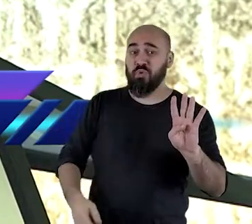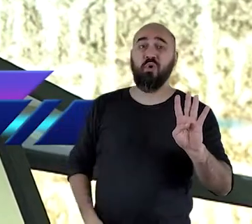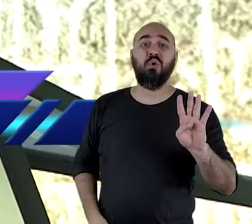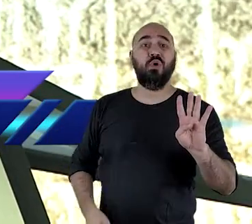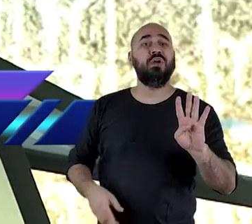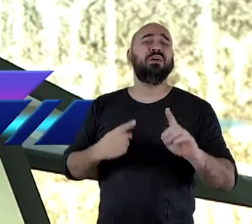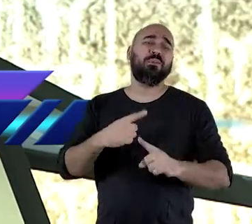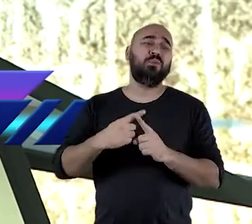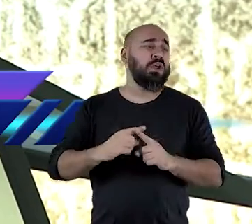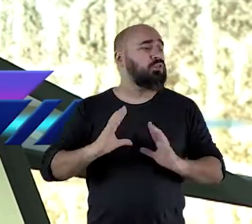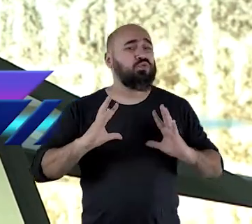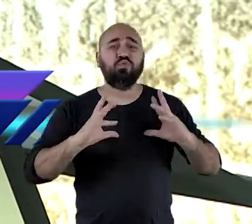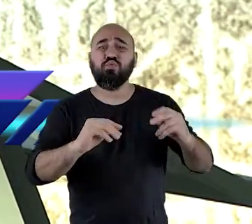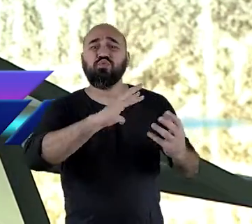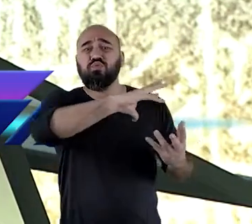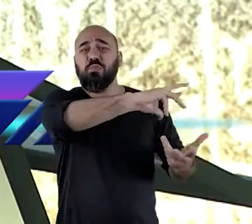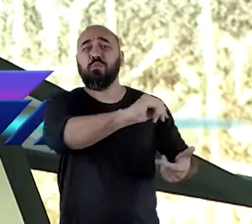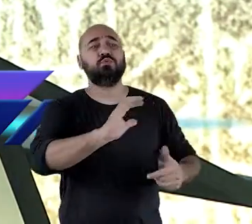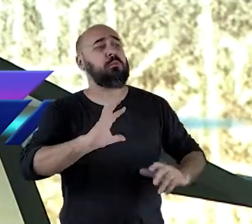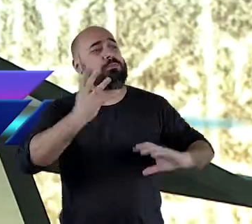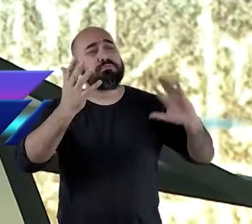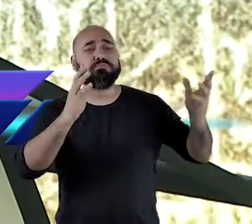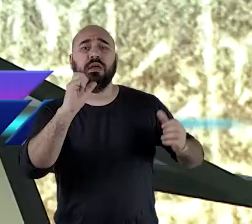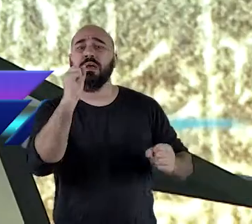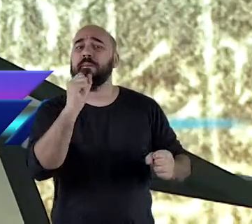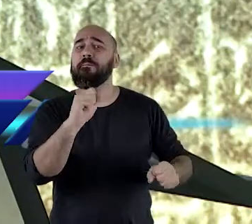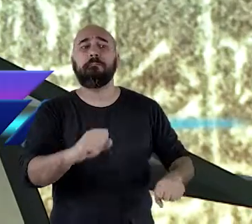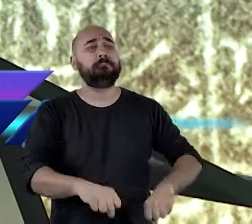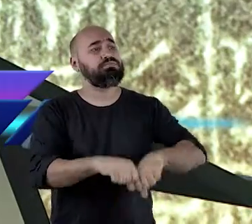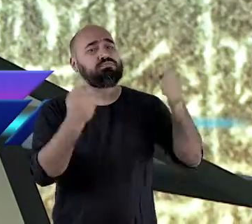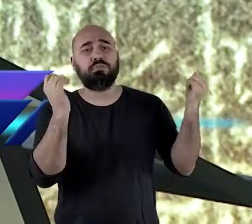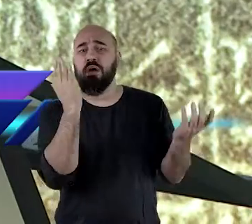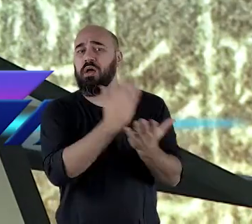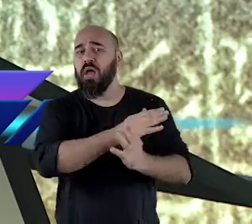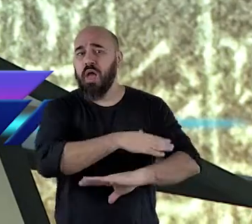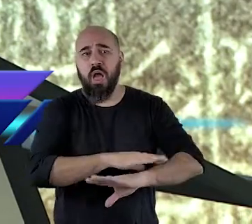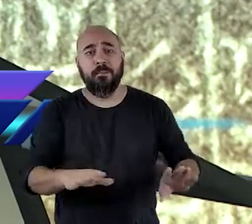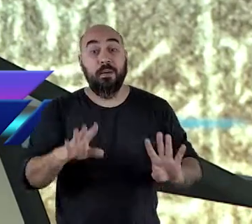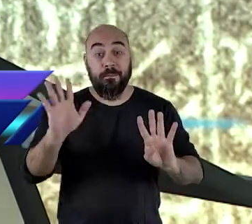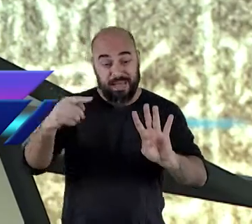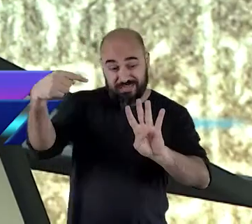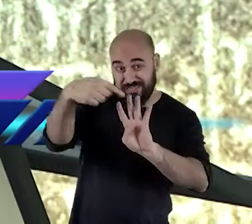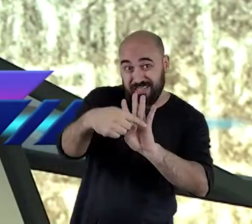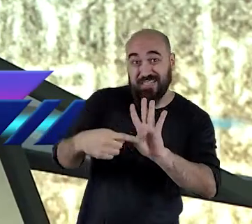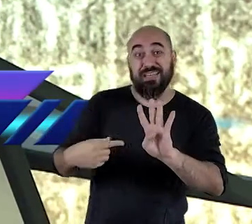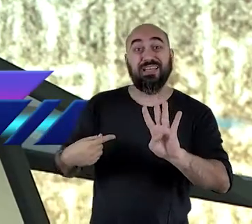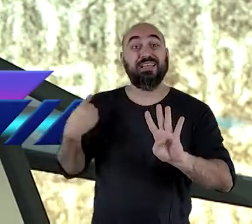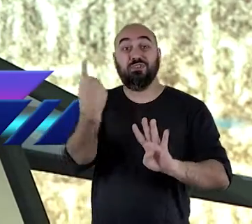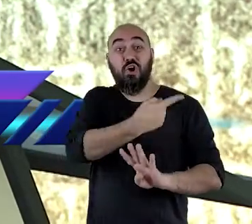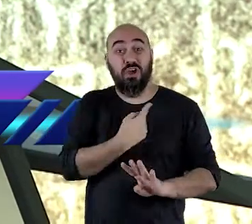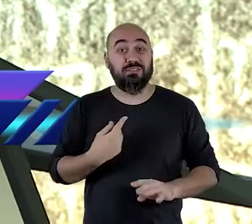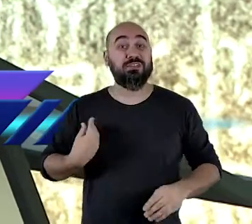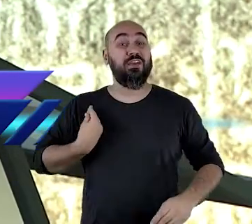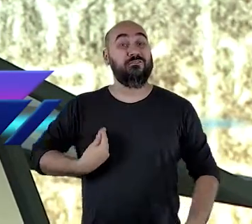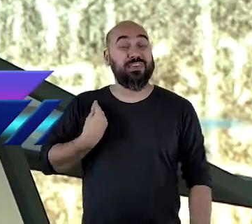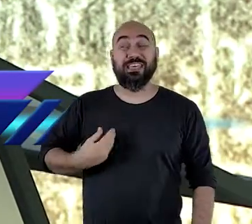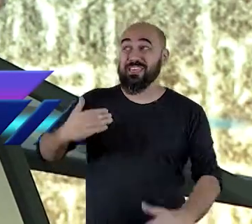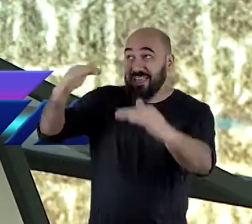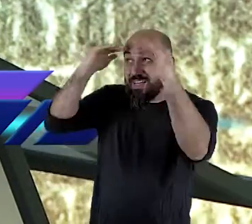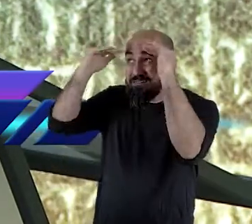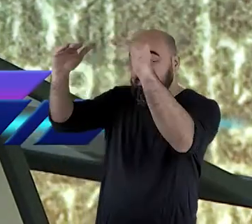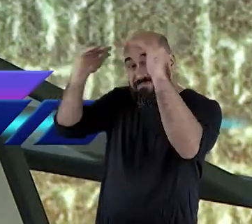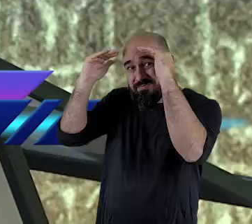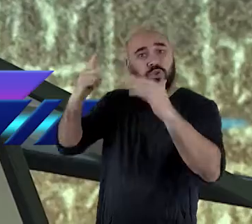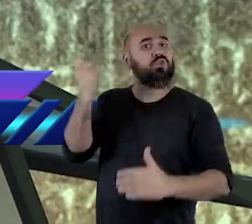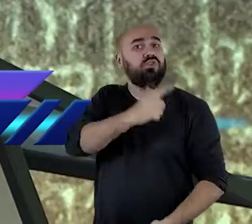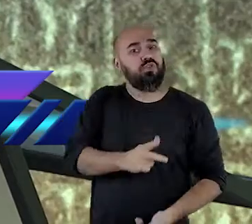passará, mas os que fazem a vontade de Deus, esses permanecerão para sempre. Todo